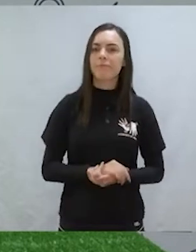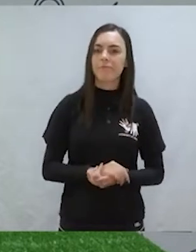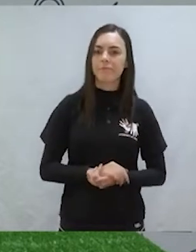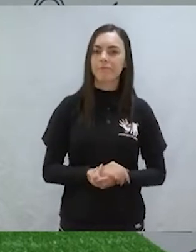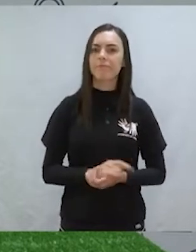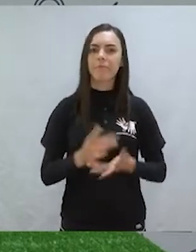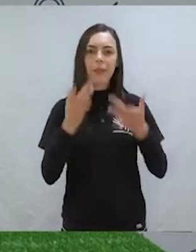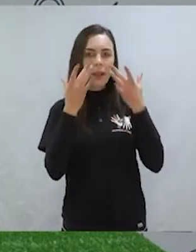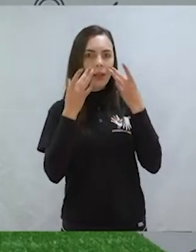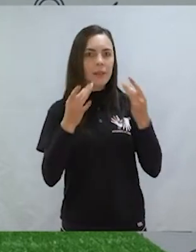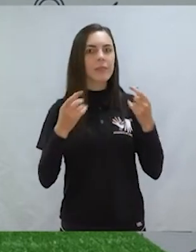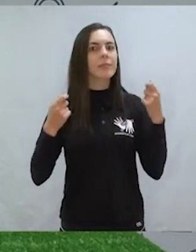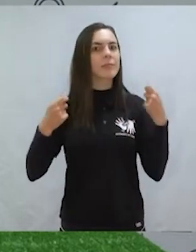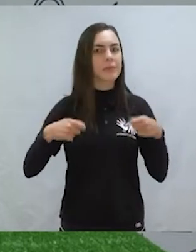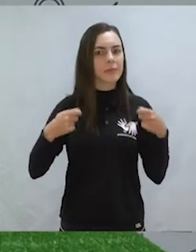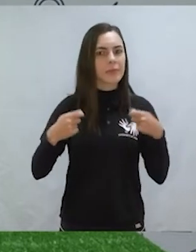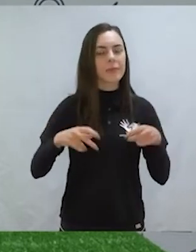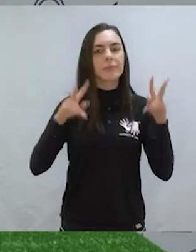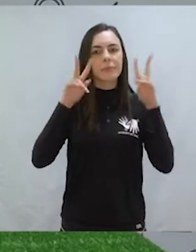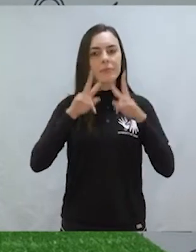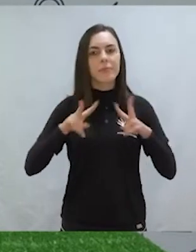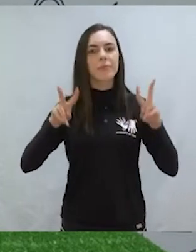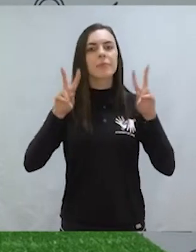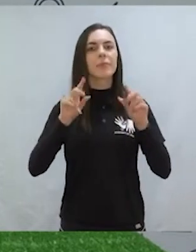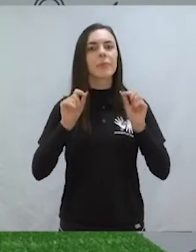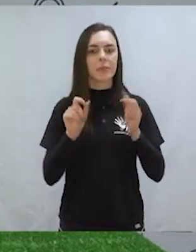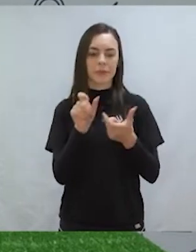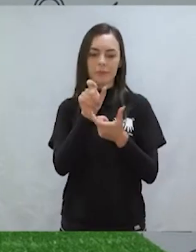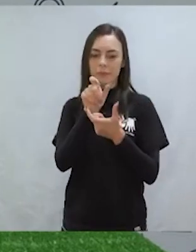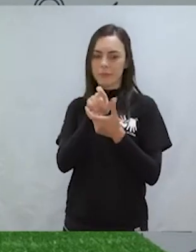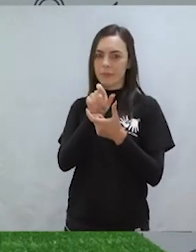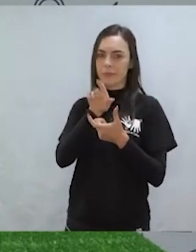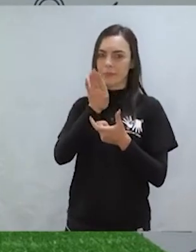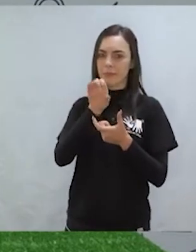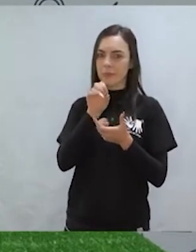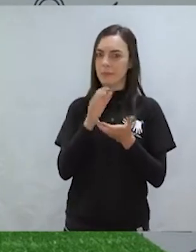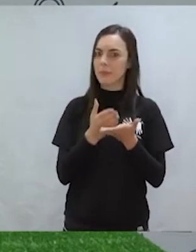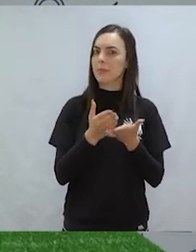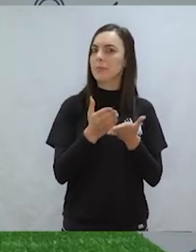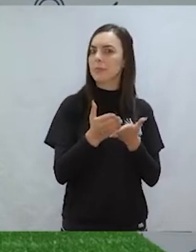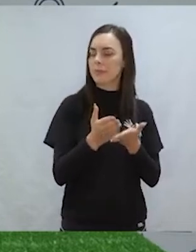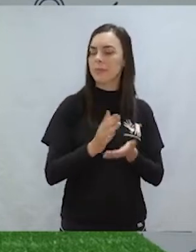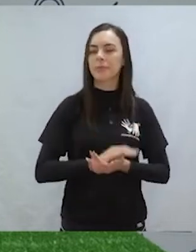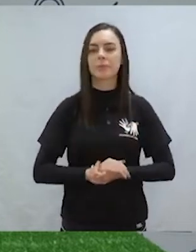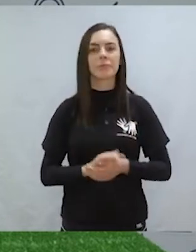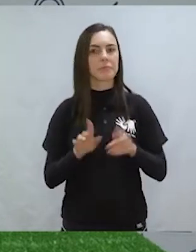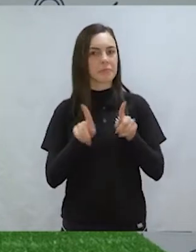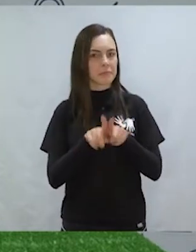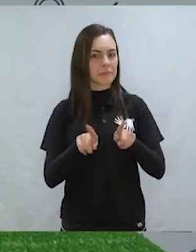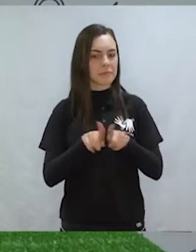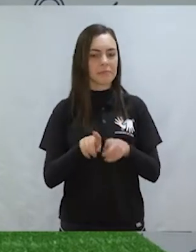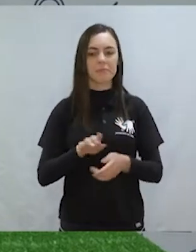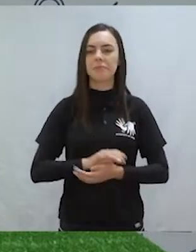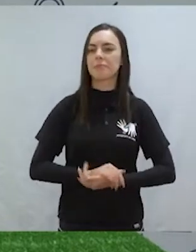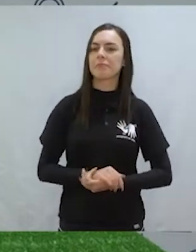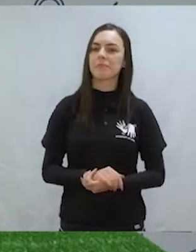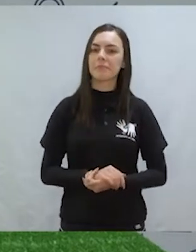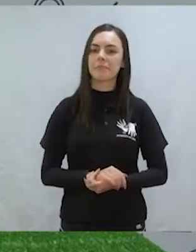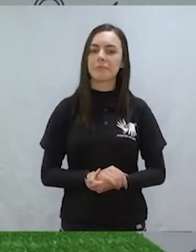Aí vão prestando atenção para ver se começa com bo. Nós temos atrás de palavras com, começa com